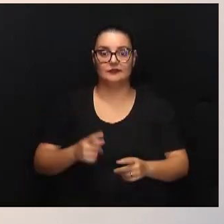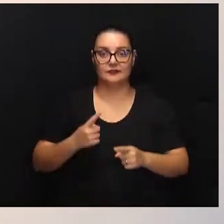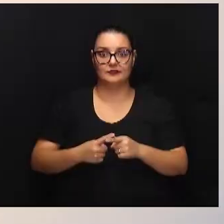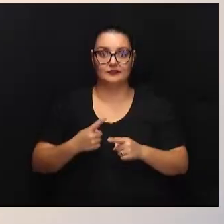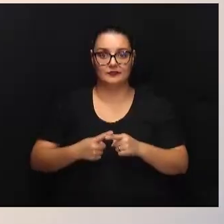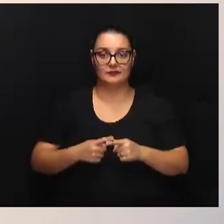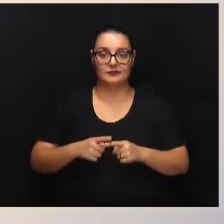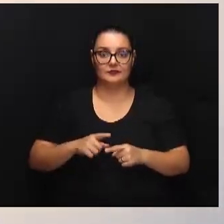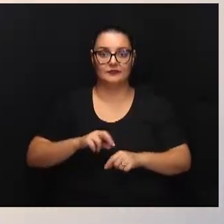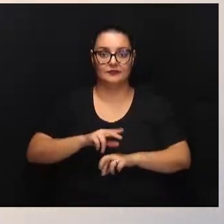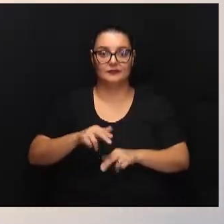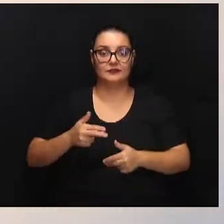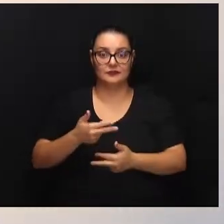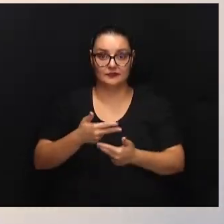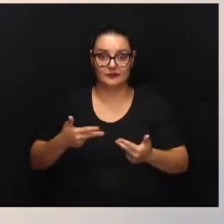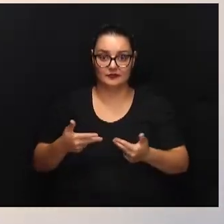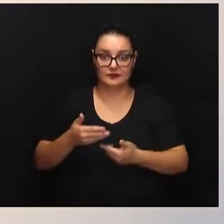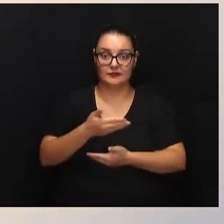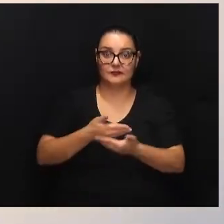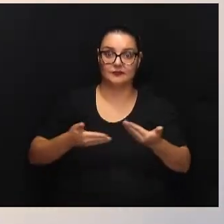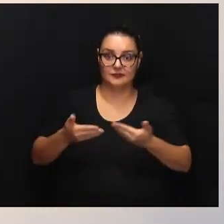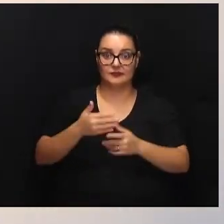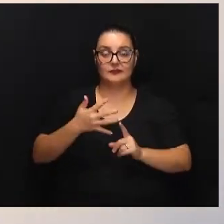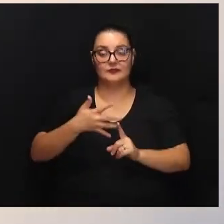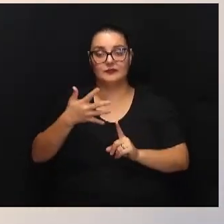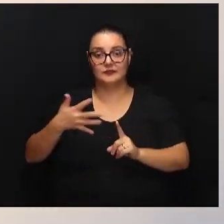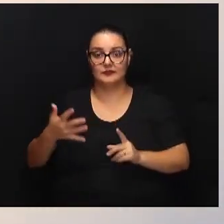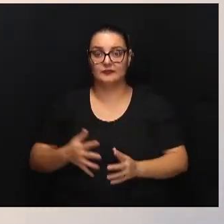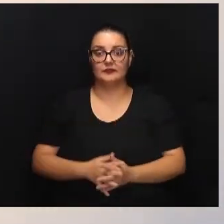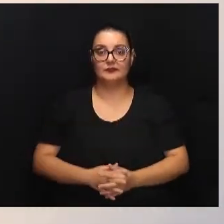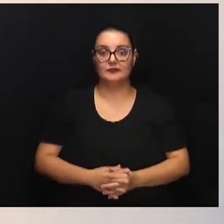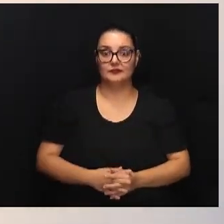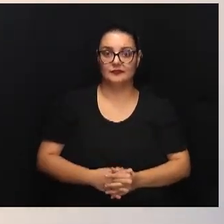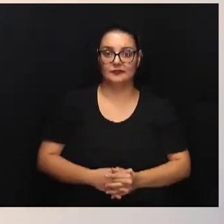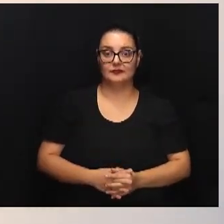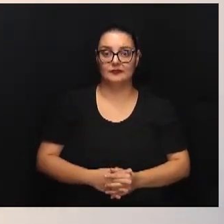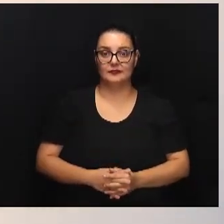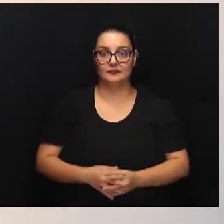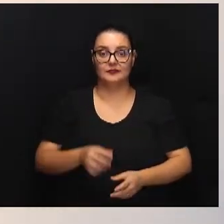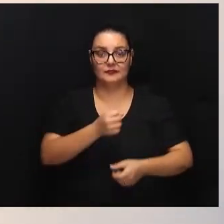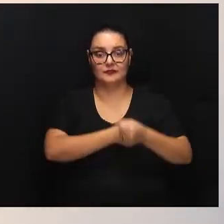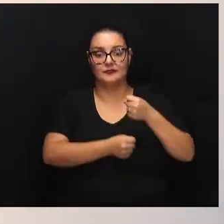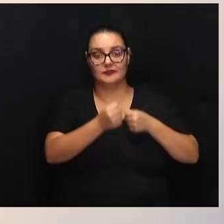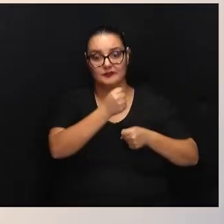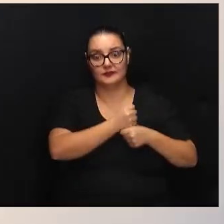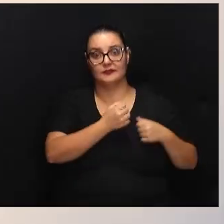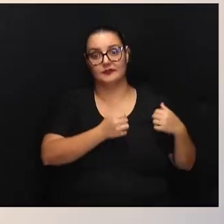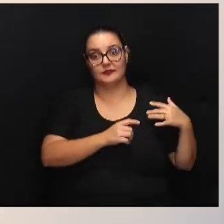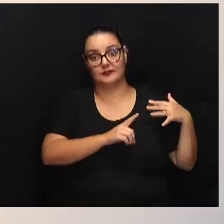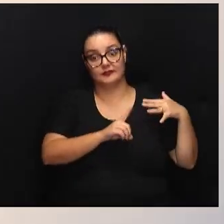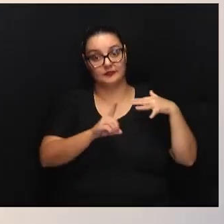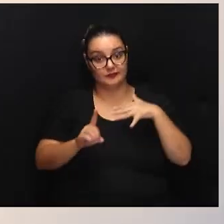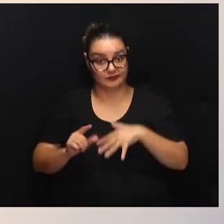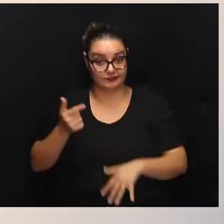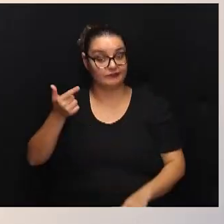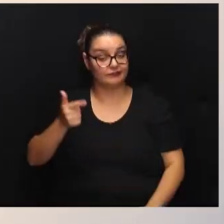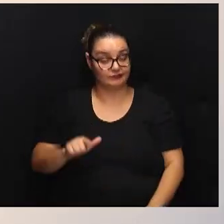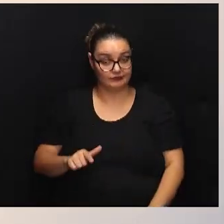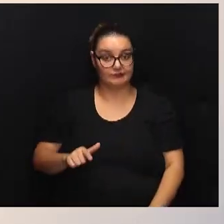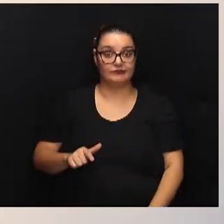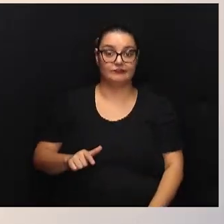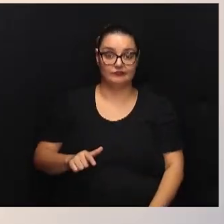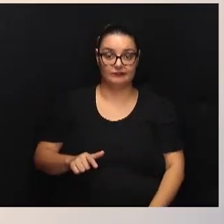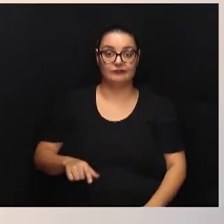poder conversar, porque a gente tem muitas coisas para amarrar voltadas sobre a nossa população. Estamos aí, desde o ano passado,